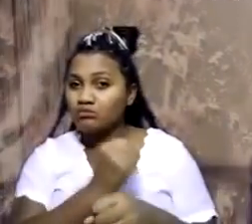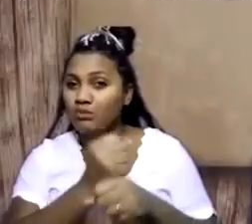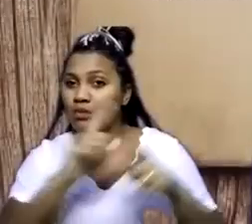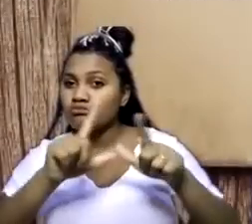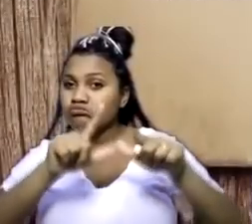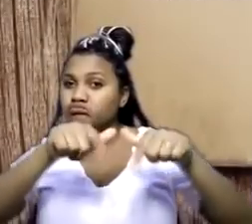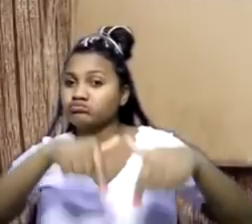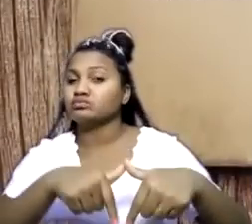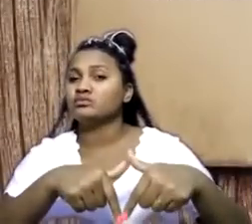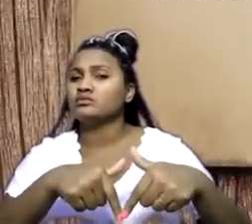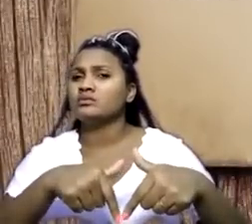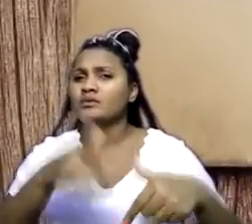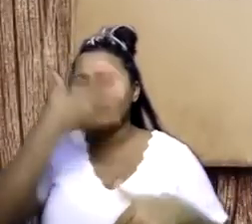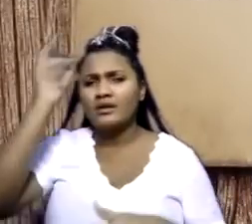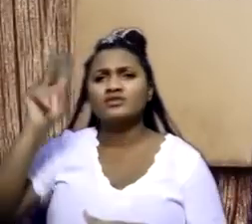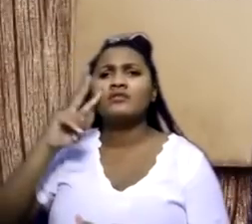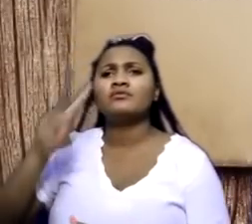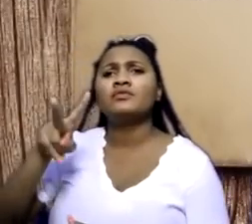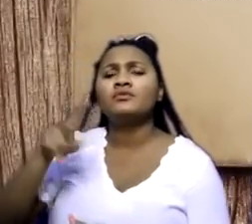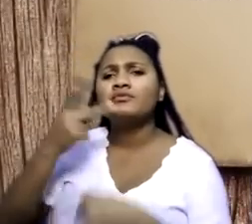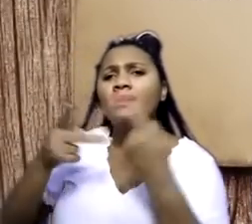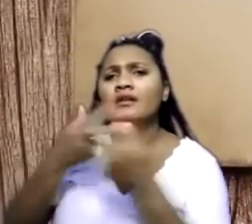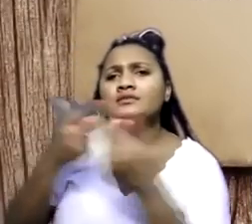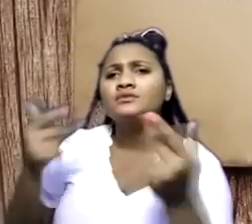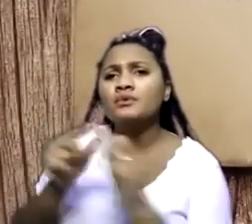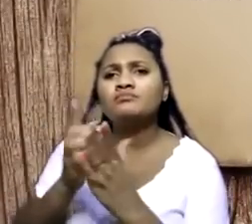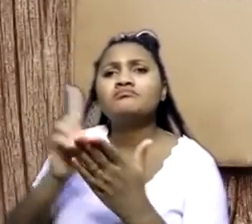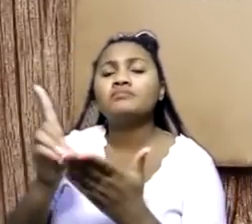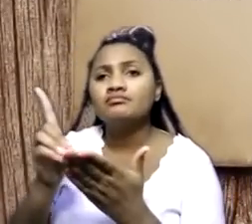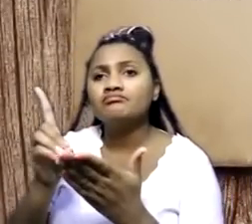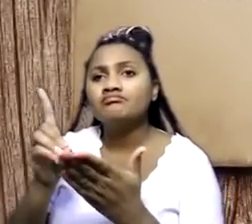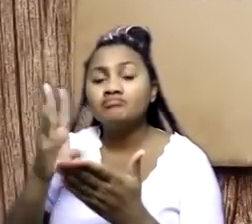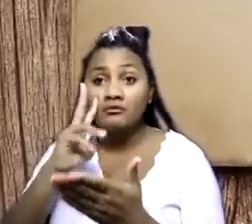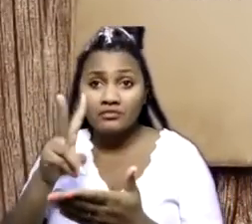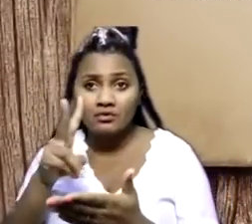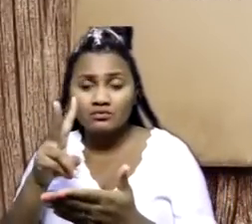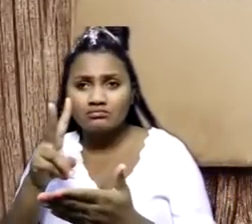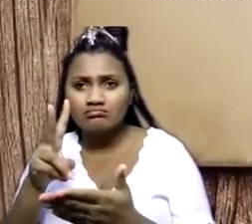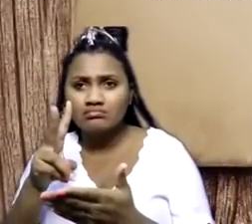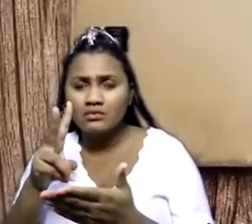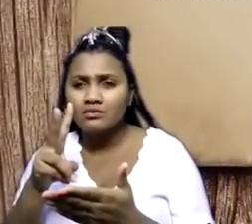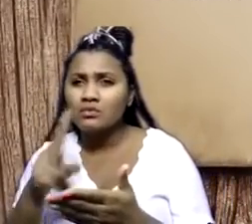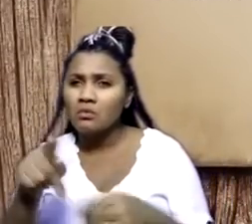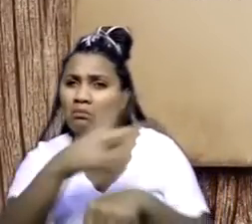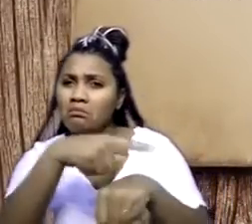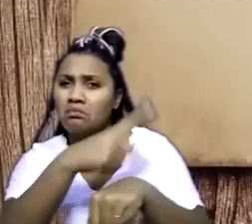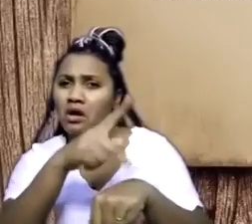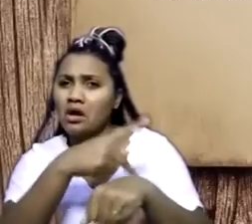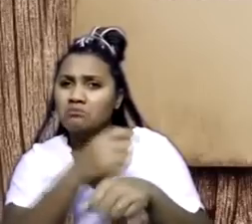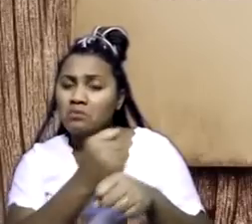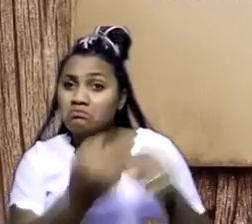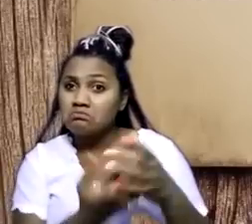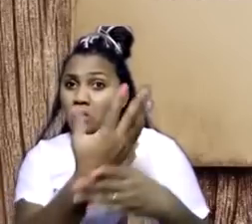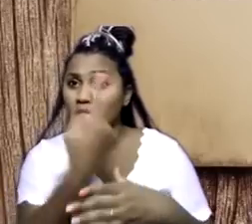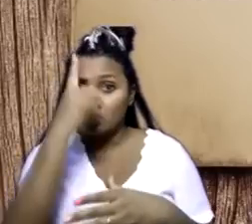Bíblia diz: quem já ouviu uma coisa dessas? Quem já viu tais coisas? Pode uma nação nascer num só dia? Ou pode-se dar